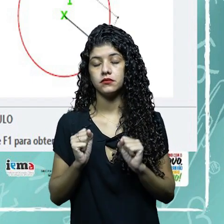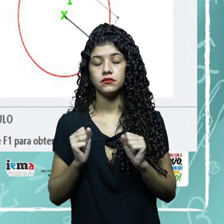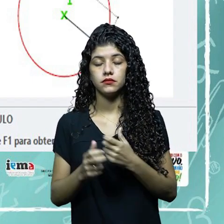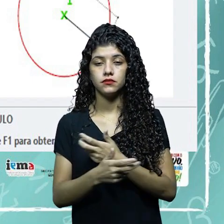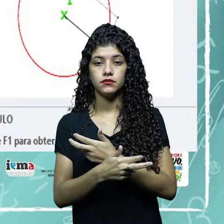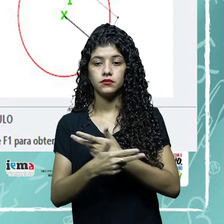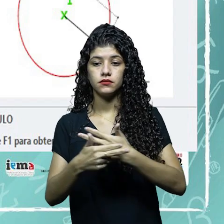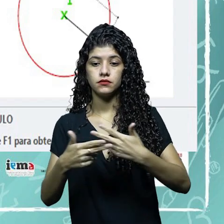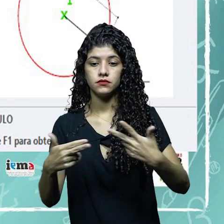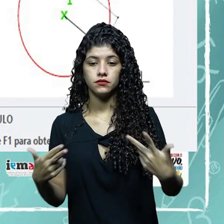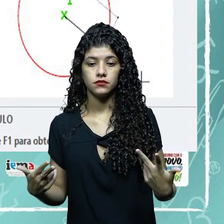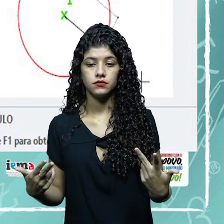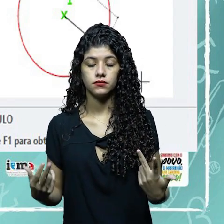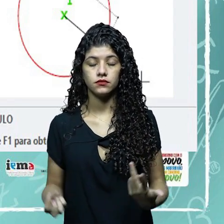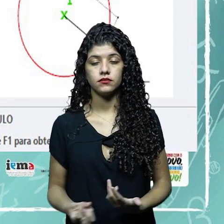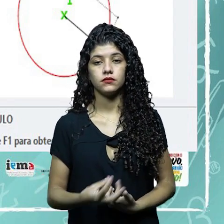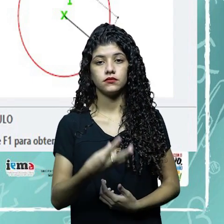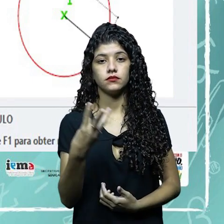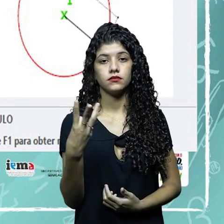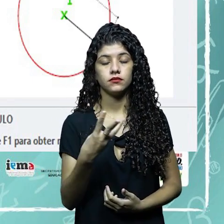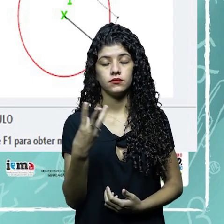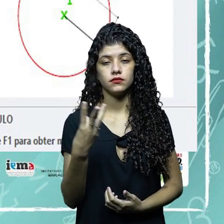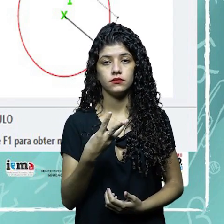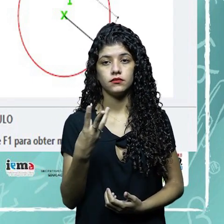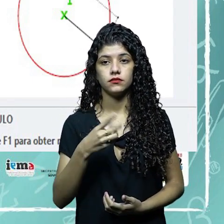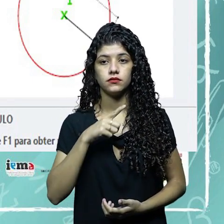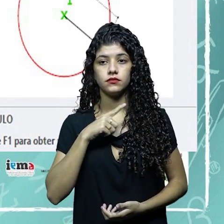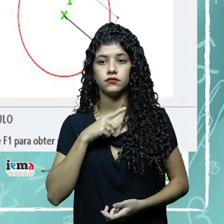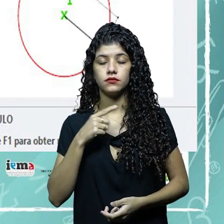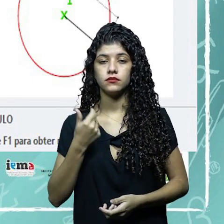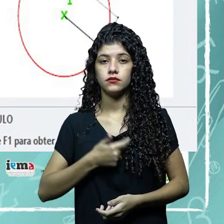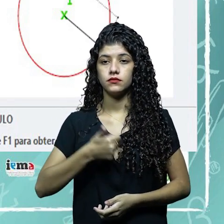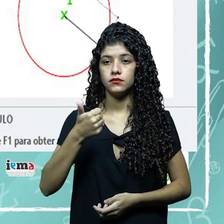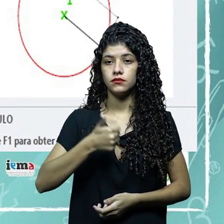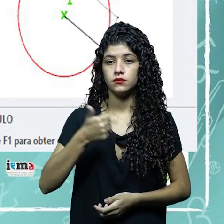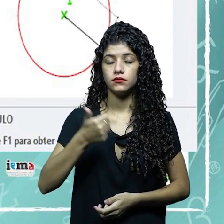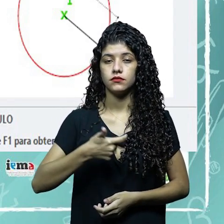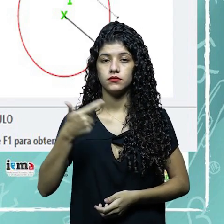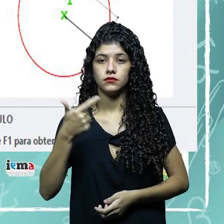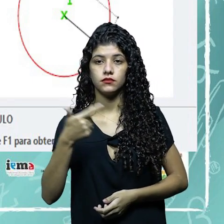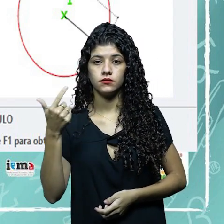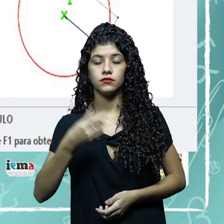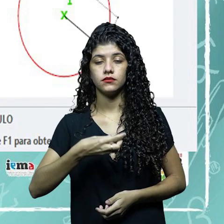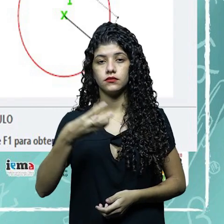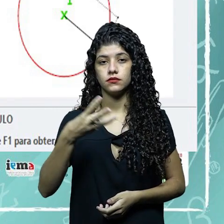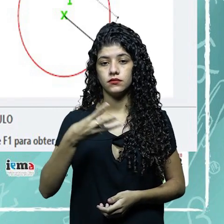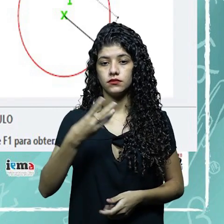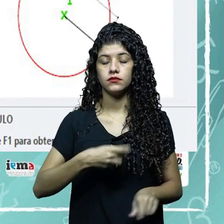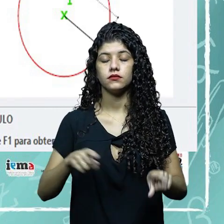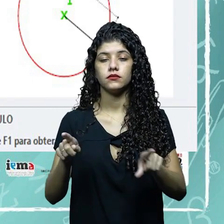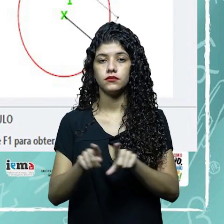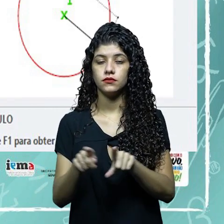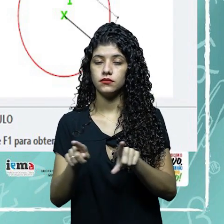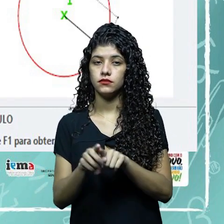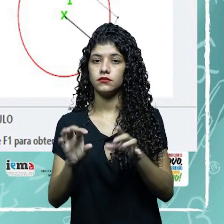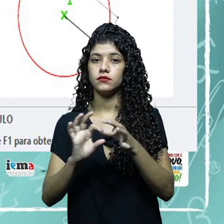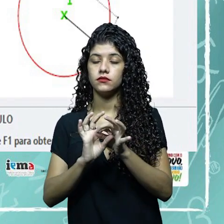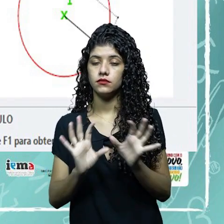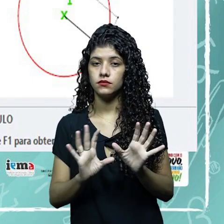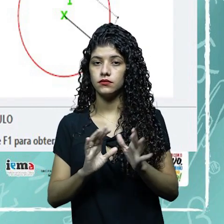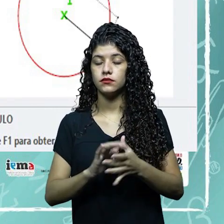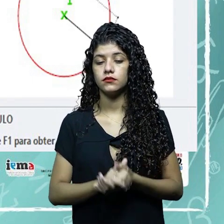dentre vários. A outra de baixo é 3 pontos. Então, aqui eu já tenho o primeiro, segundo, terceiro ponto. Então, também é uma